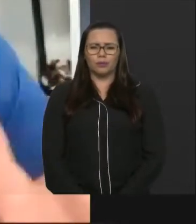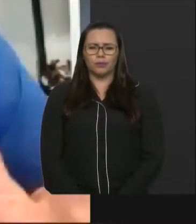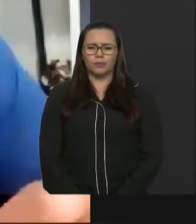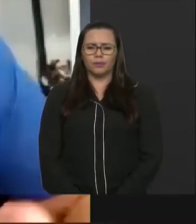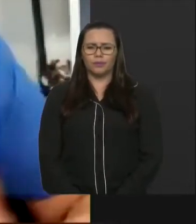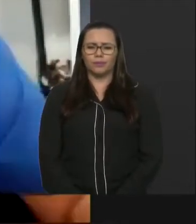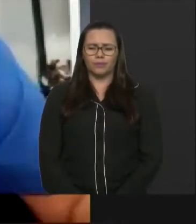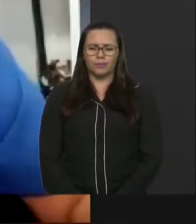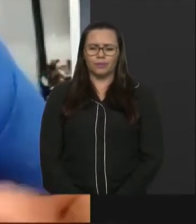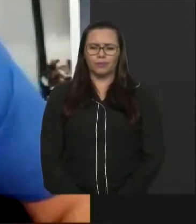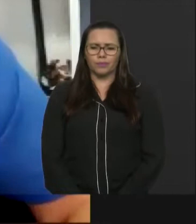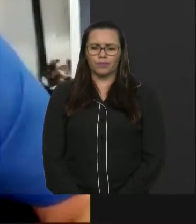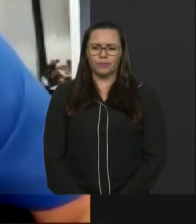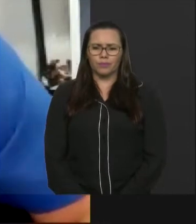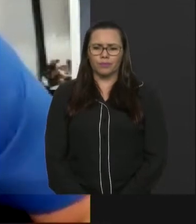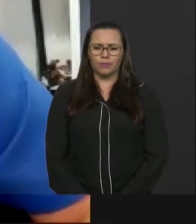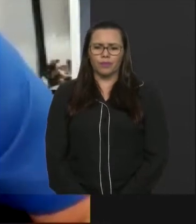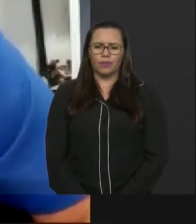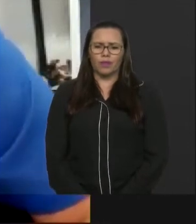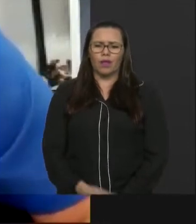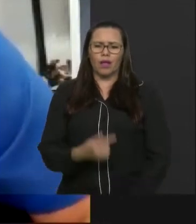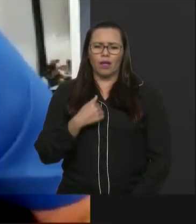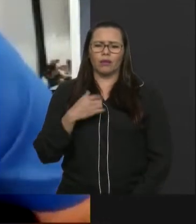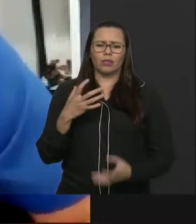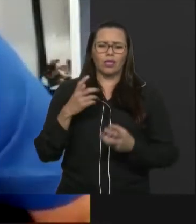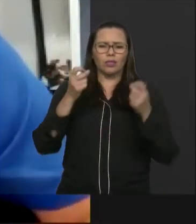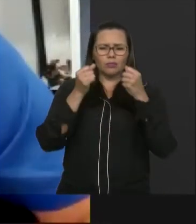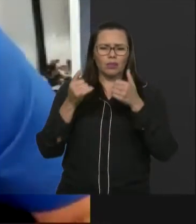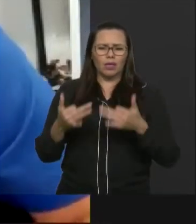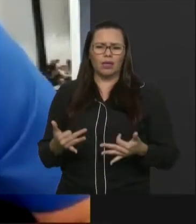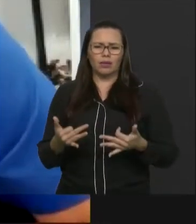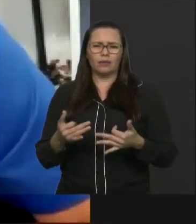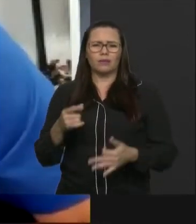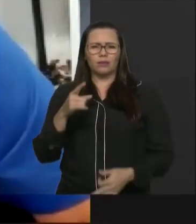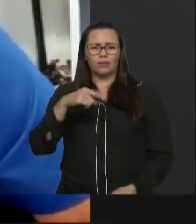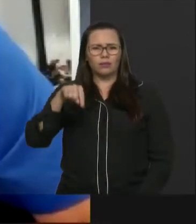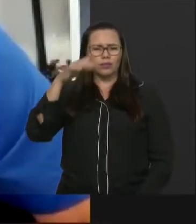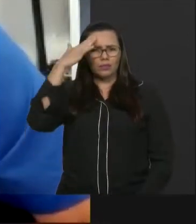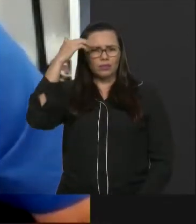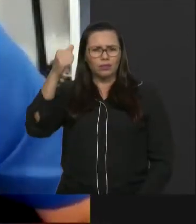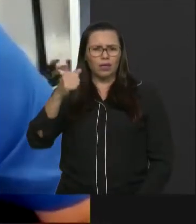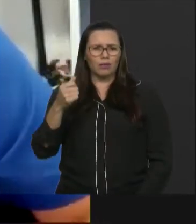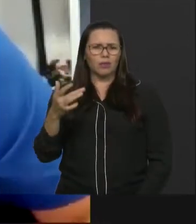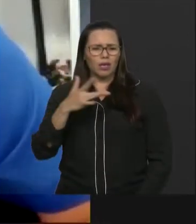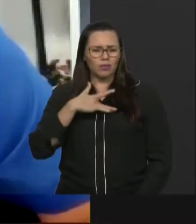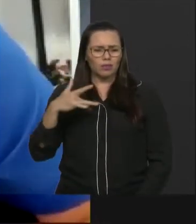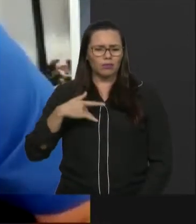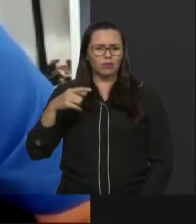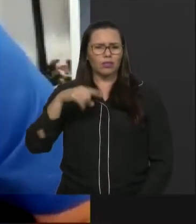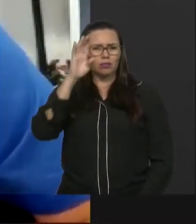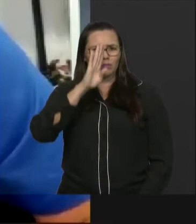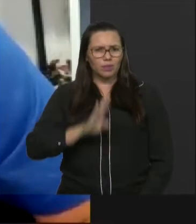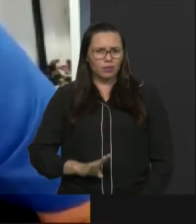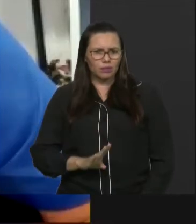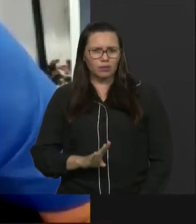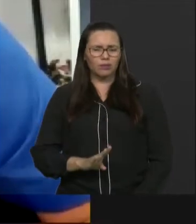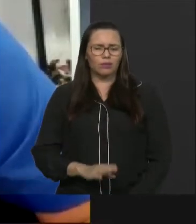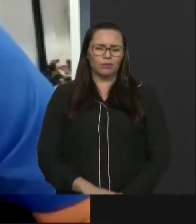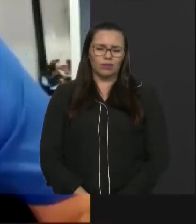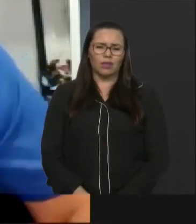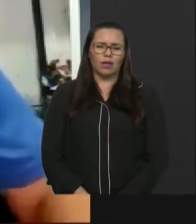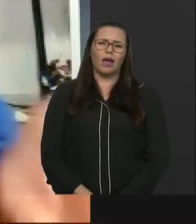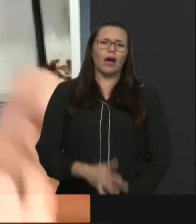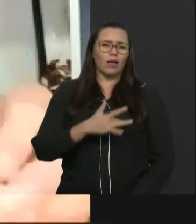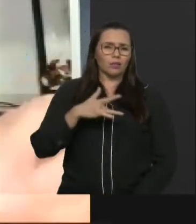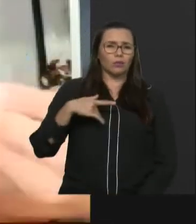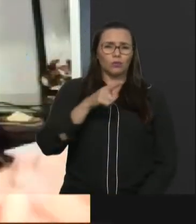que faz um ponto transversal na história do Brasil em relação à saúde pública, à saúde pública e à saúde privada. Isso eu quero